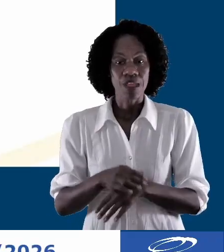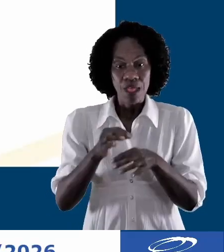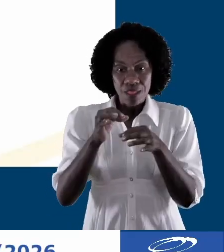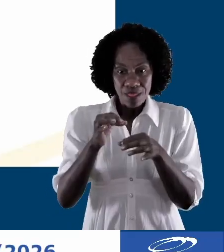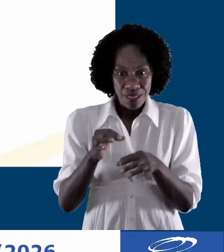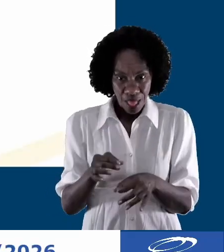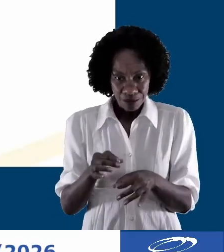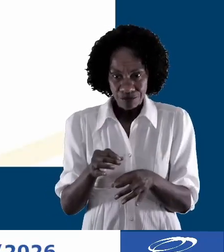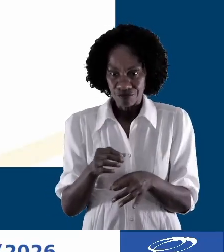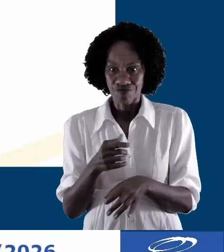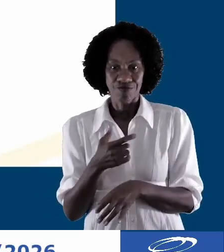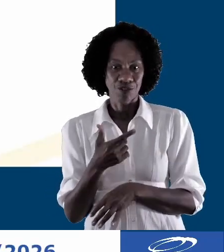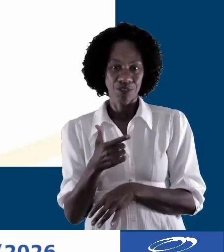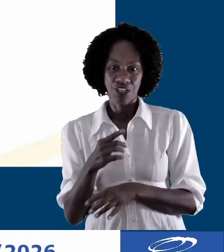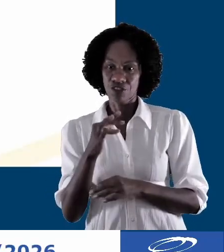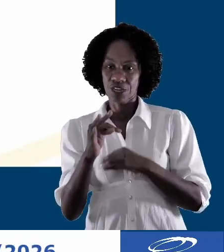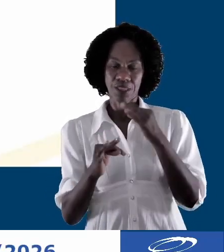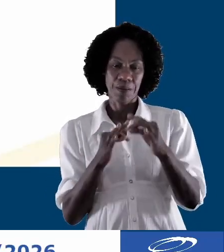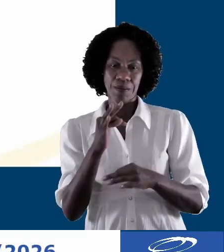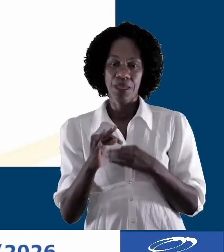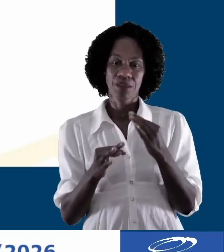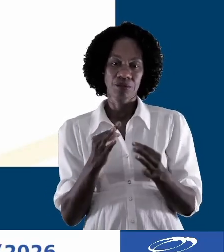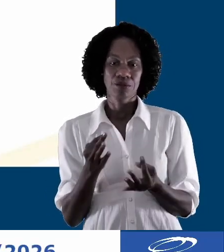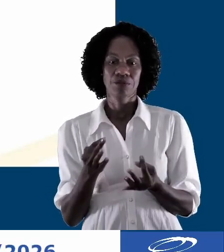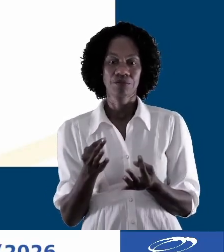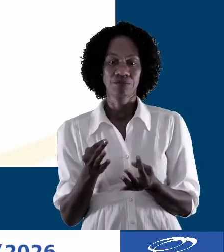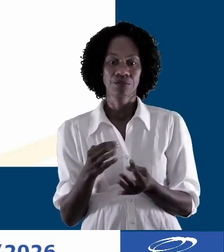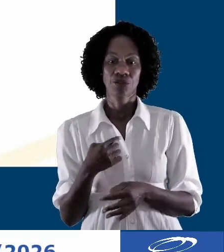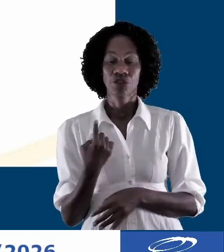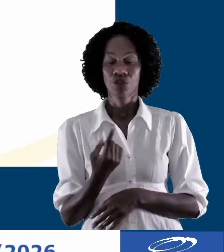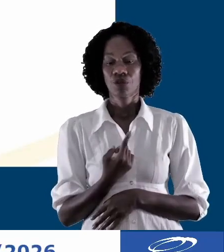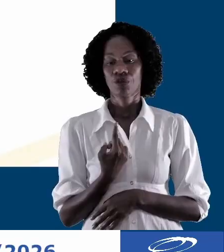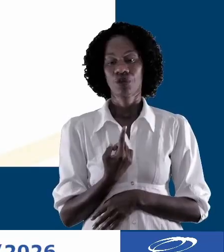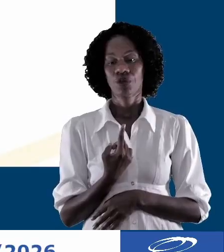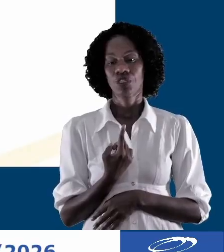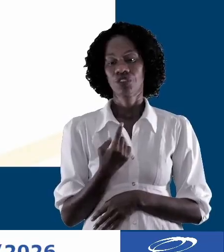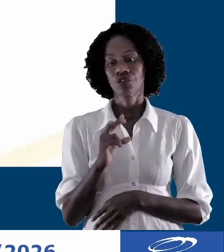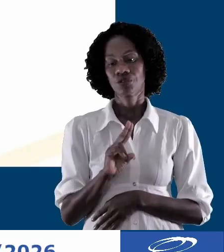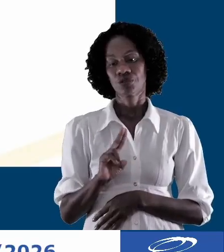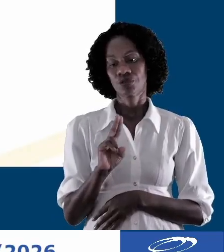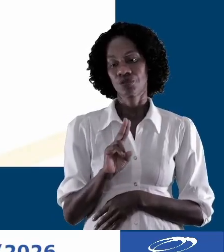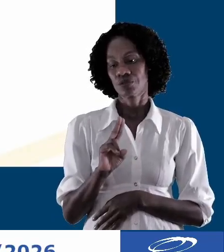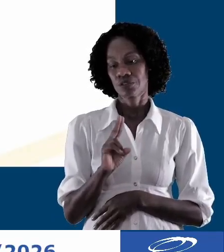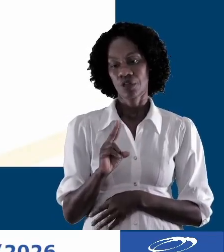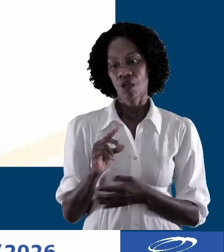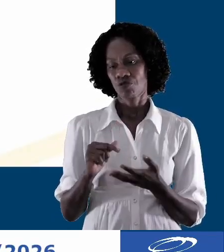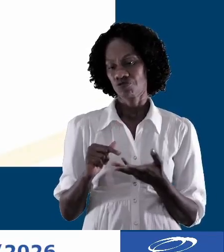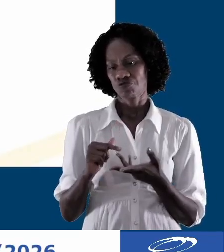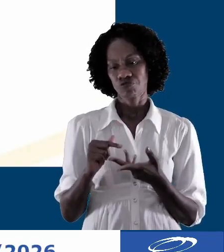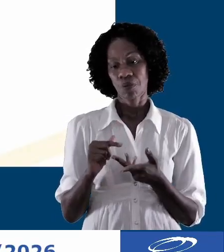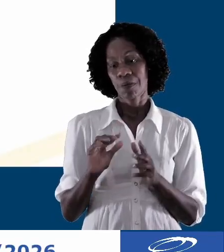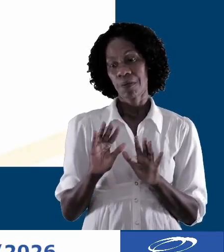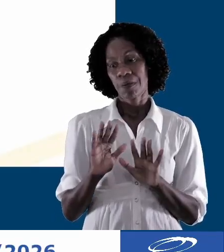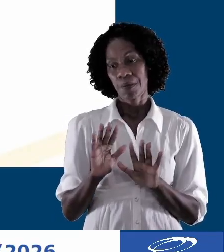tempo específico de tratamento. A gente utiliza os 9 meses, mas isso muitas vezes pode ser individualizado.